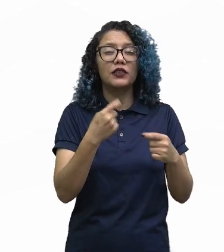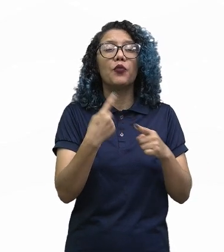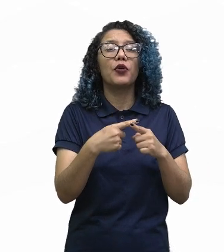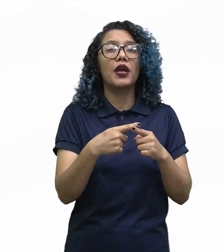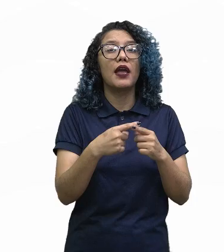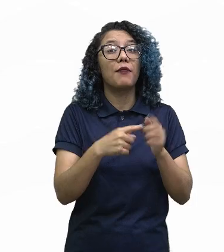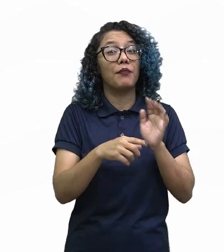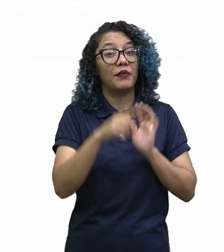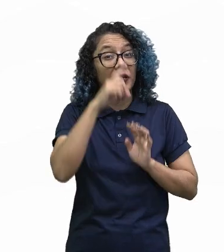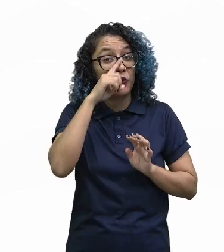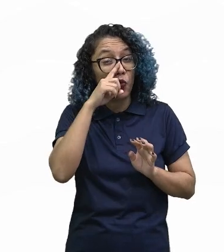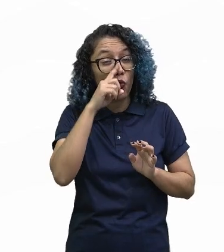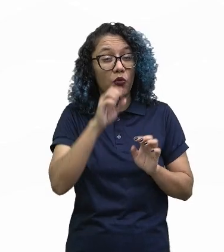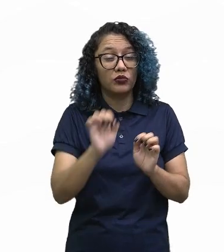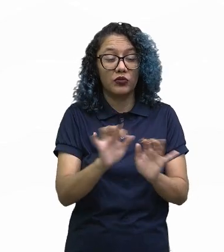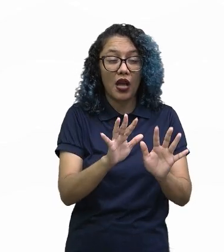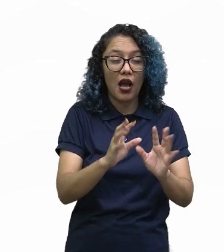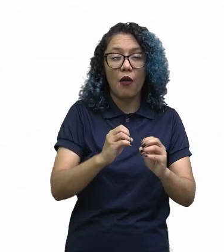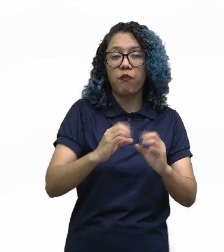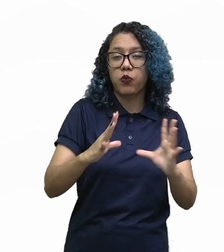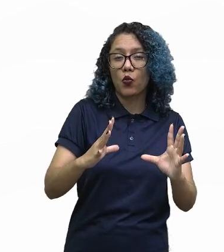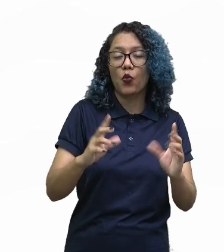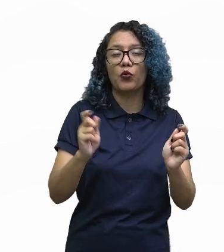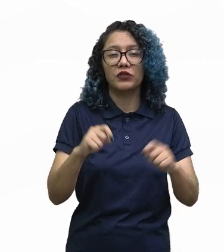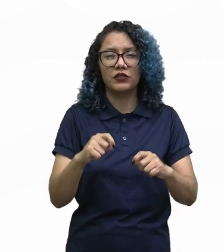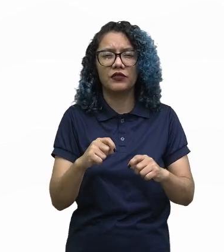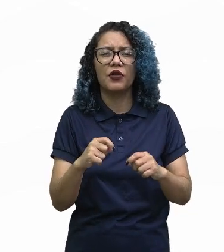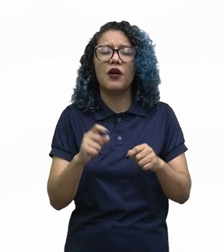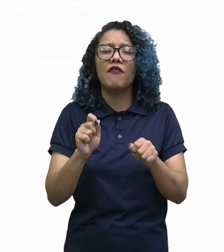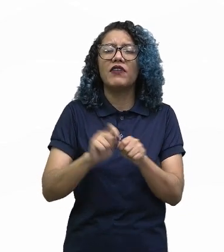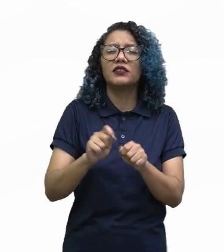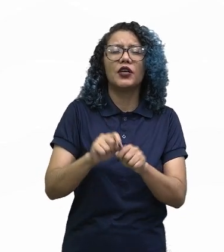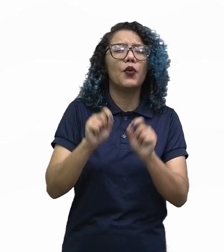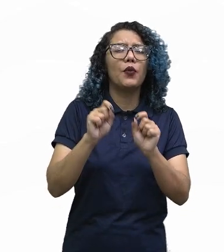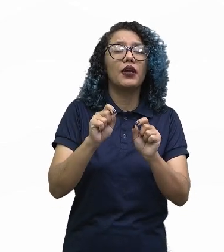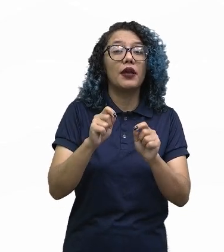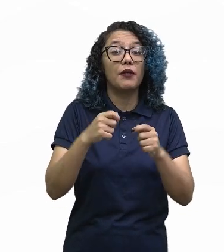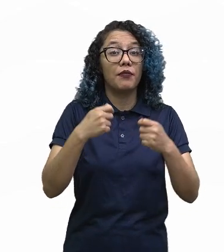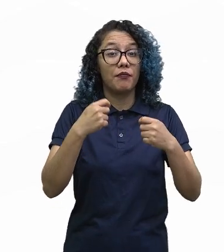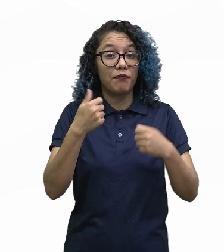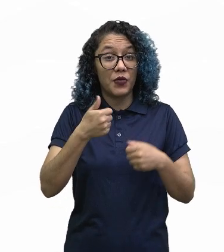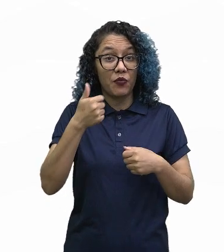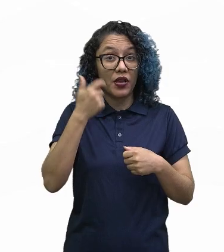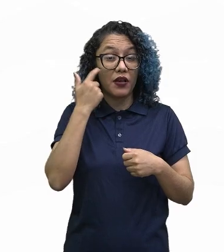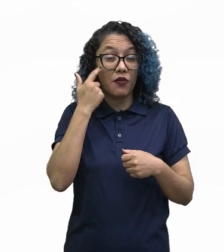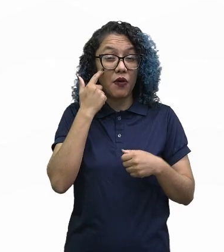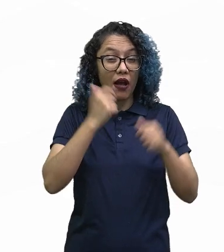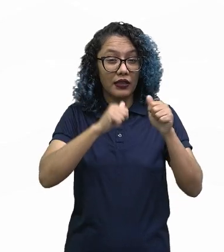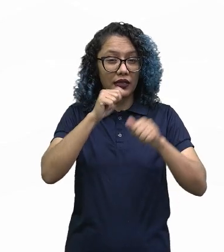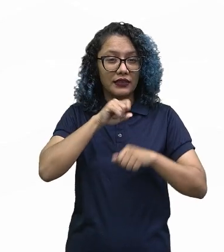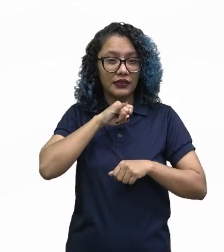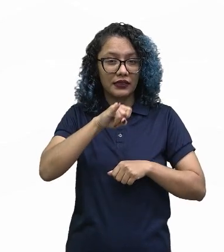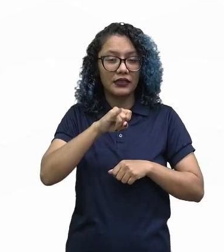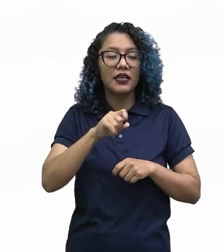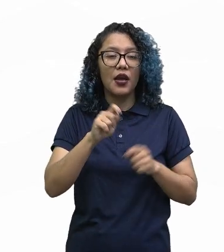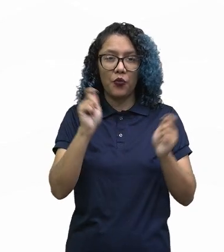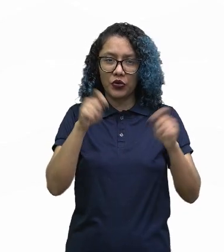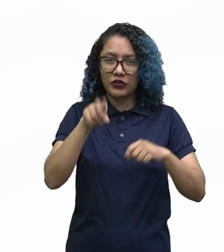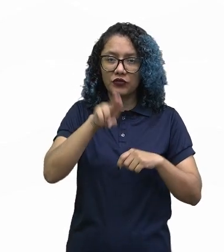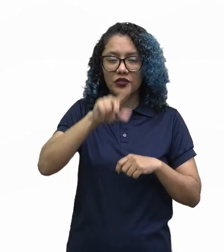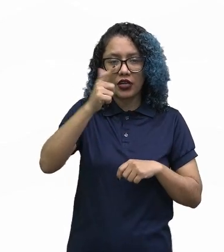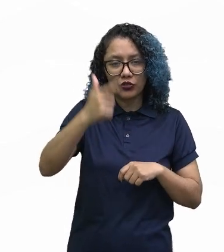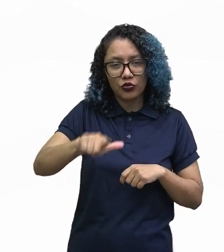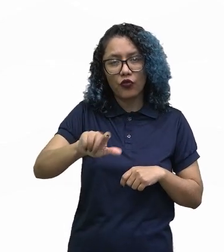emite gás, porque ele pode explodir. O que eu tenho que fazer? Eu primeiro vou analisar se ele é um resíduo reaproveitável ou